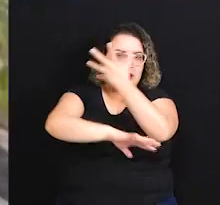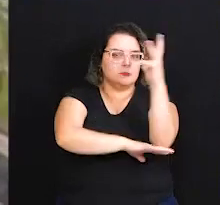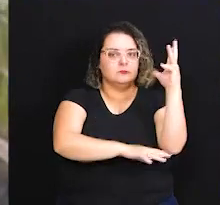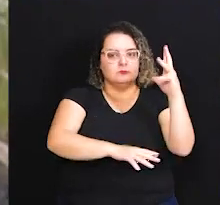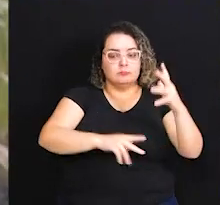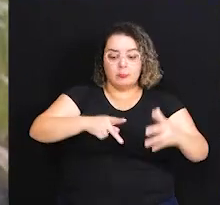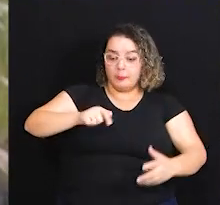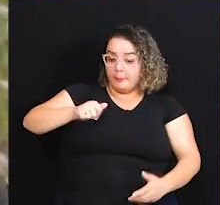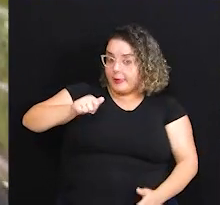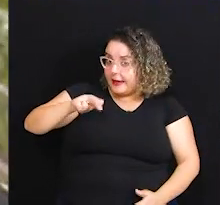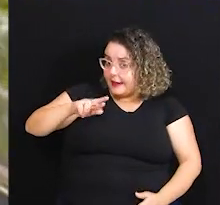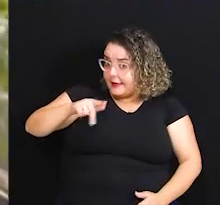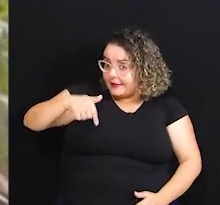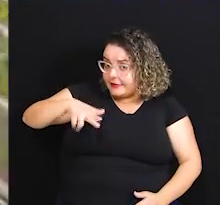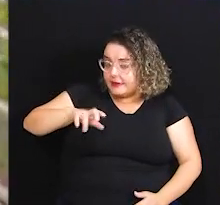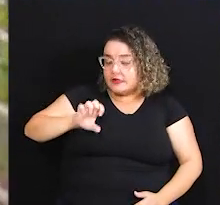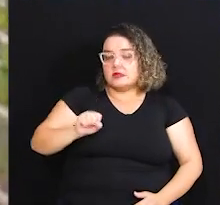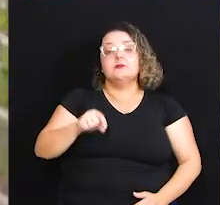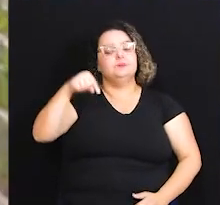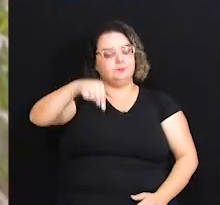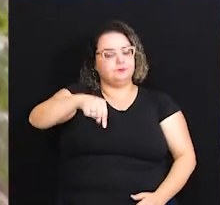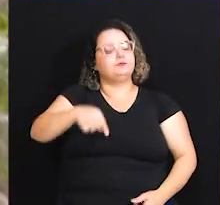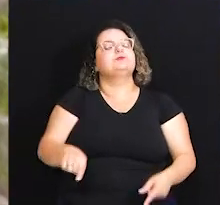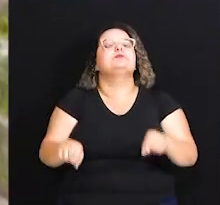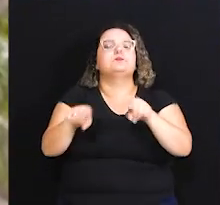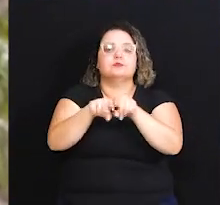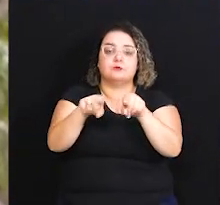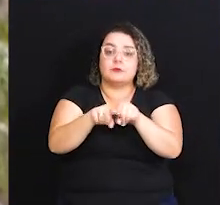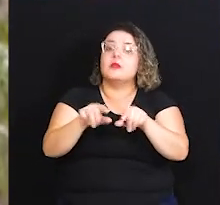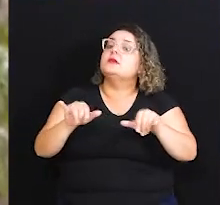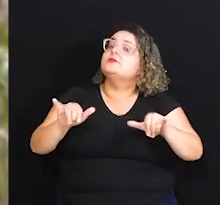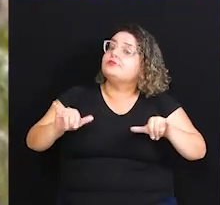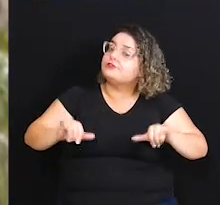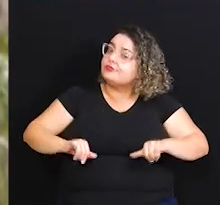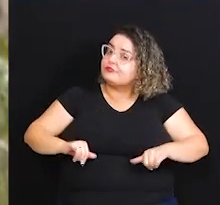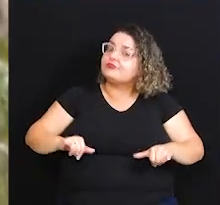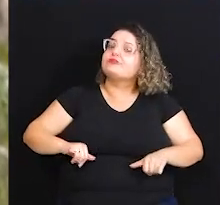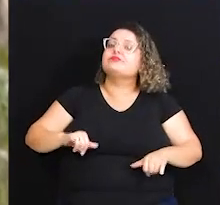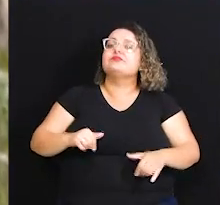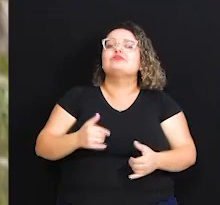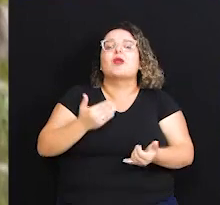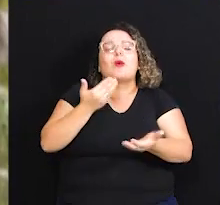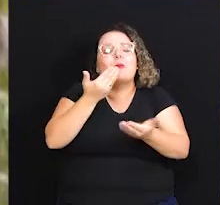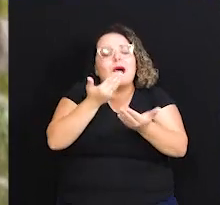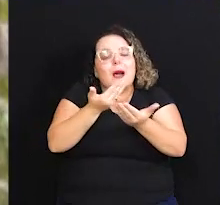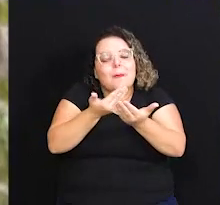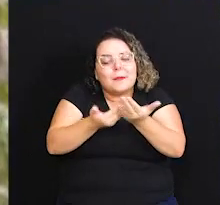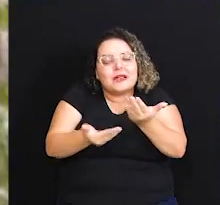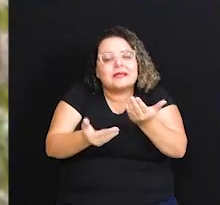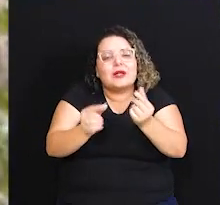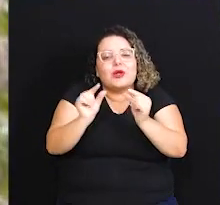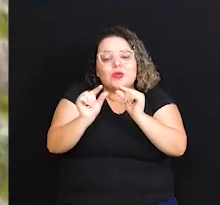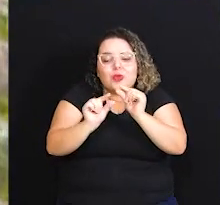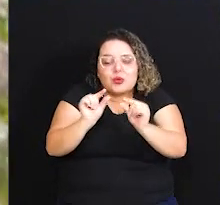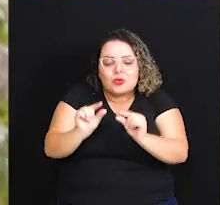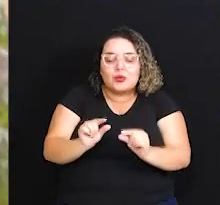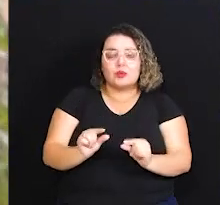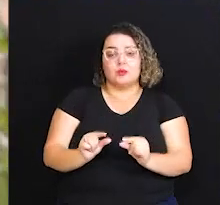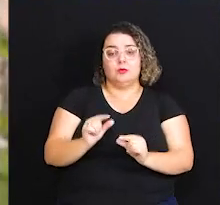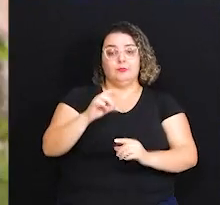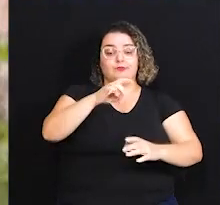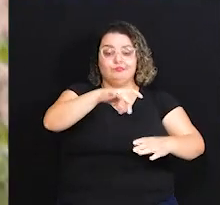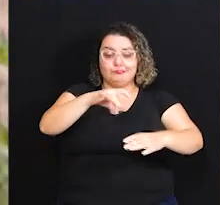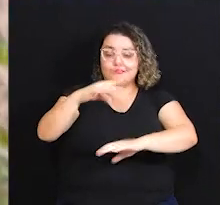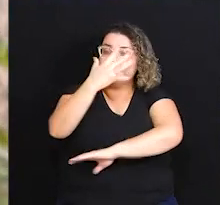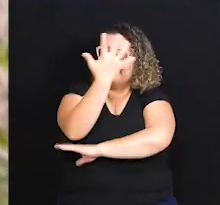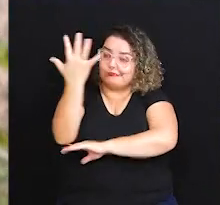do Brasil, o Bosque dos Jequitibás também tem sofrido uma perda gradativa de sua vegetação. Isso por